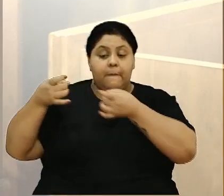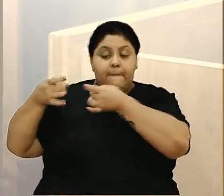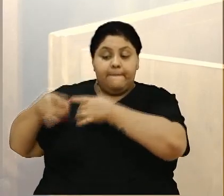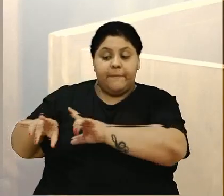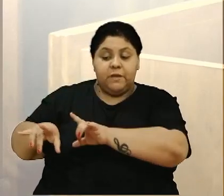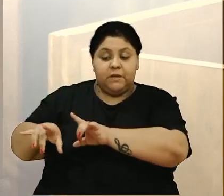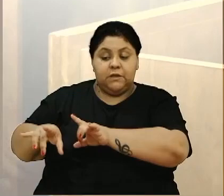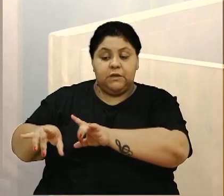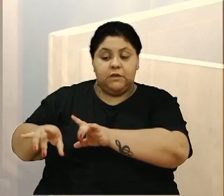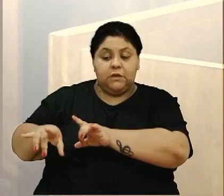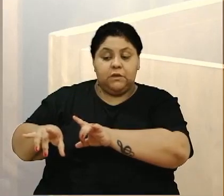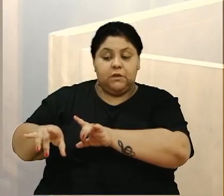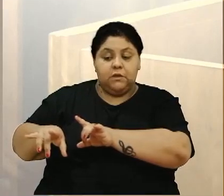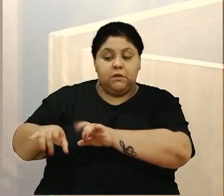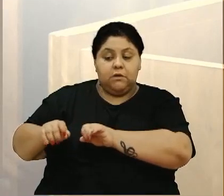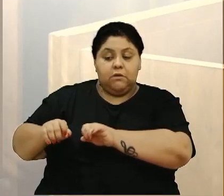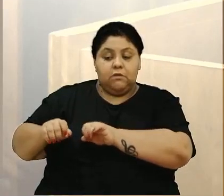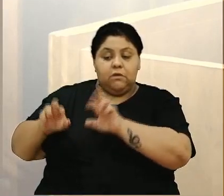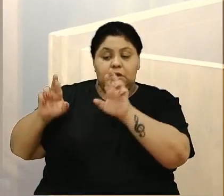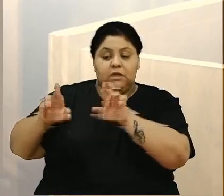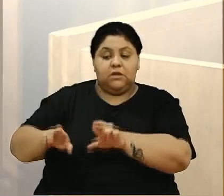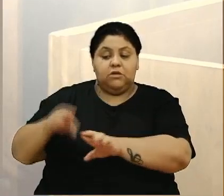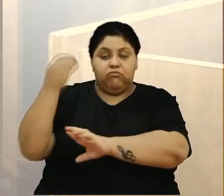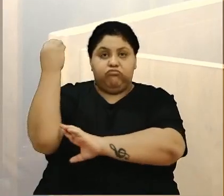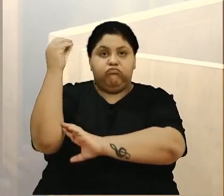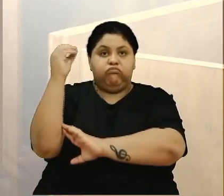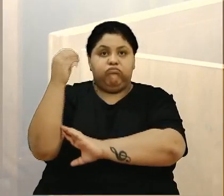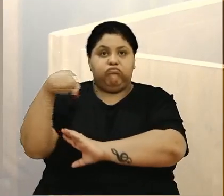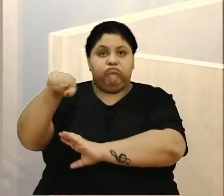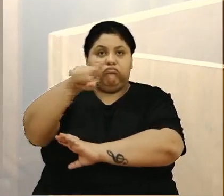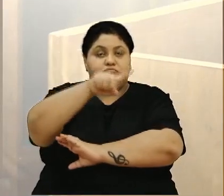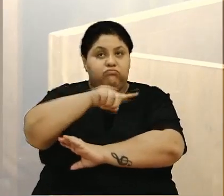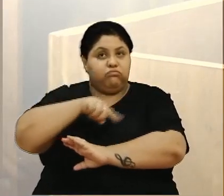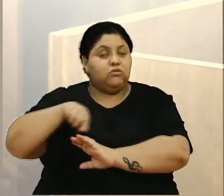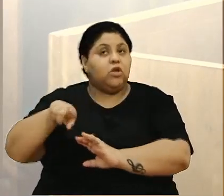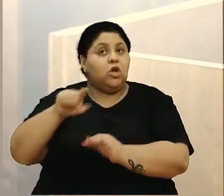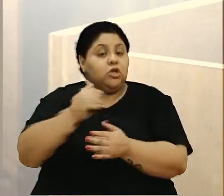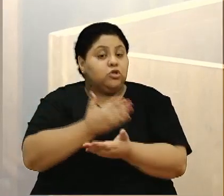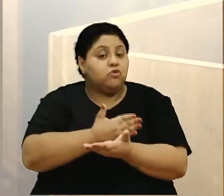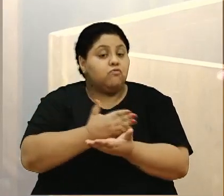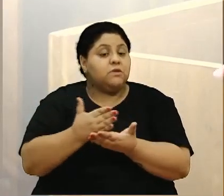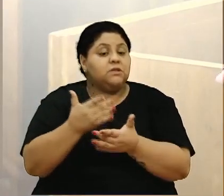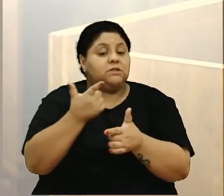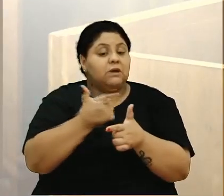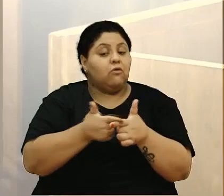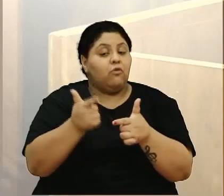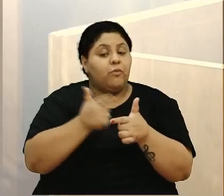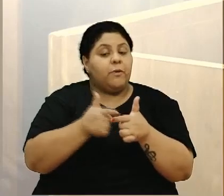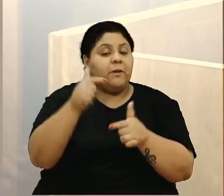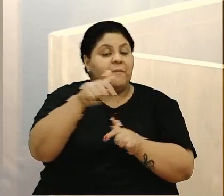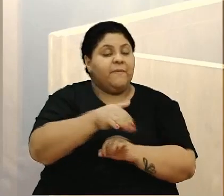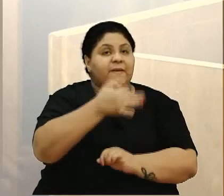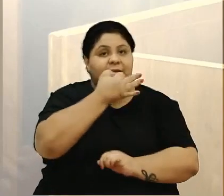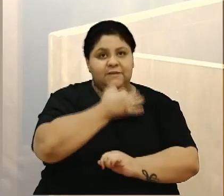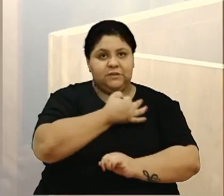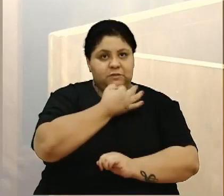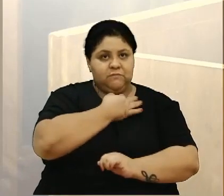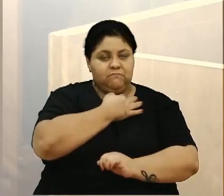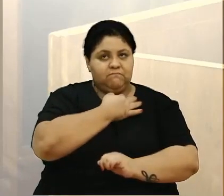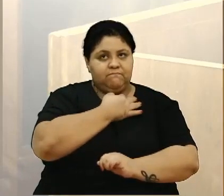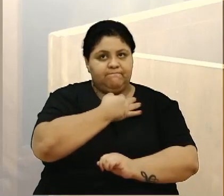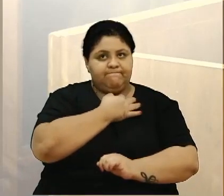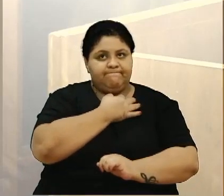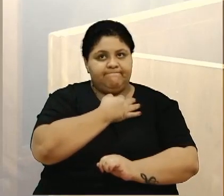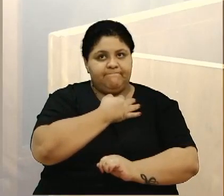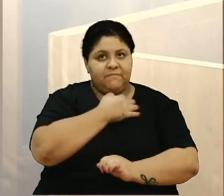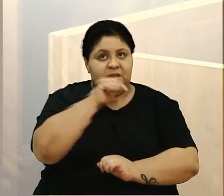região metropolitana, nós vamos assumir essa sobrecarga que virá da região para Caxias. E